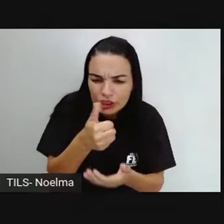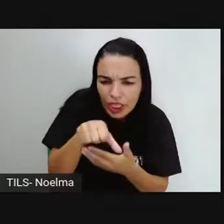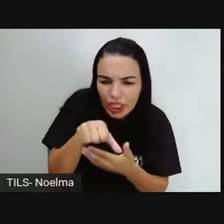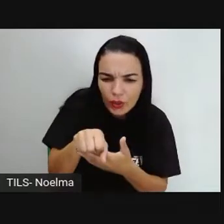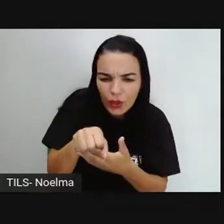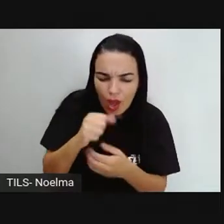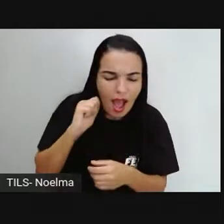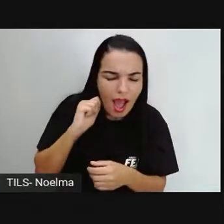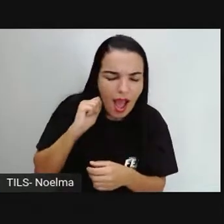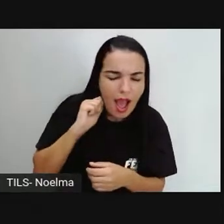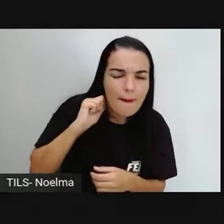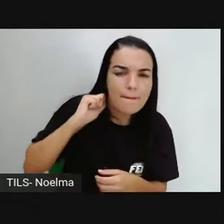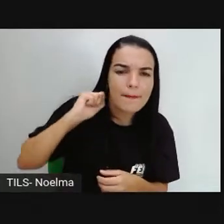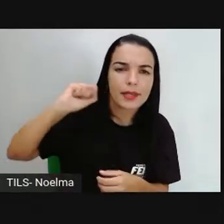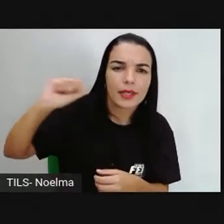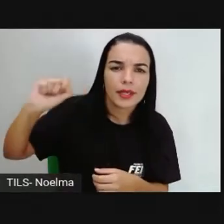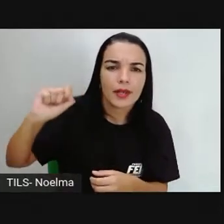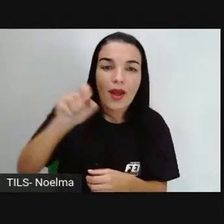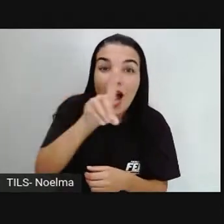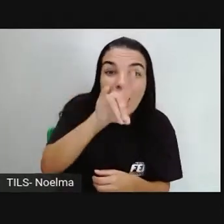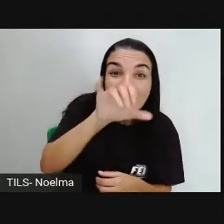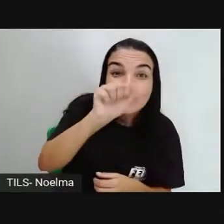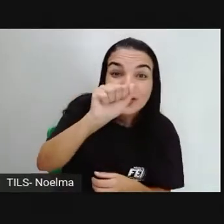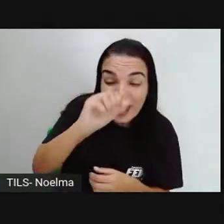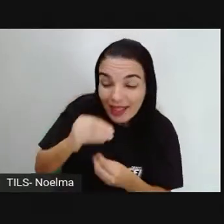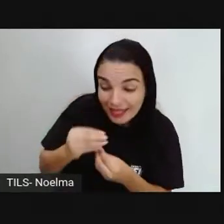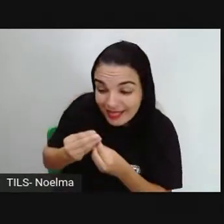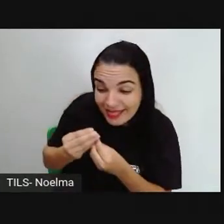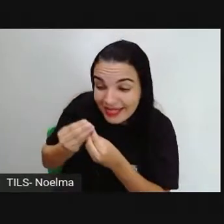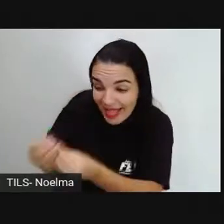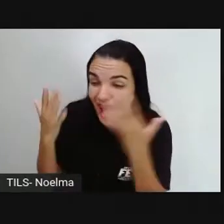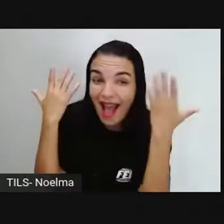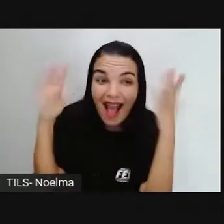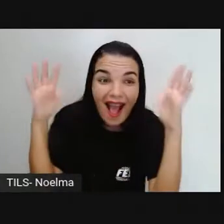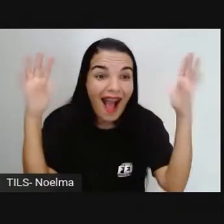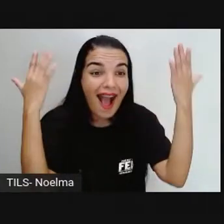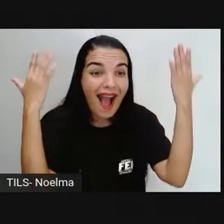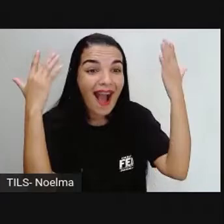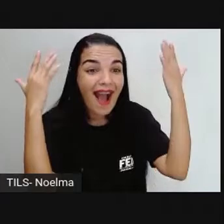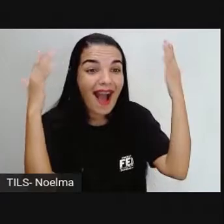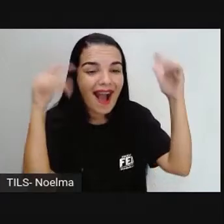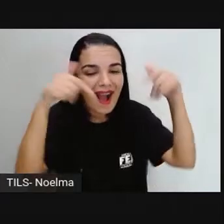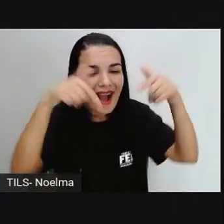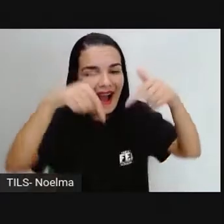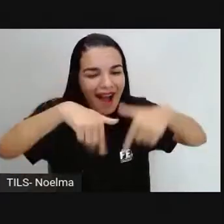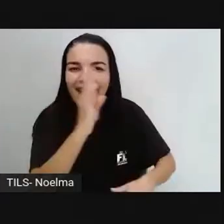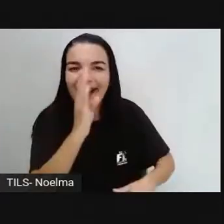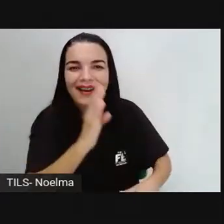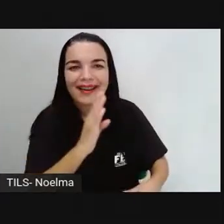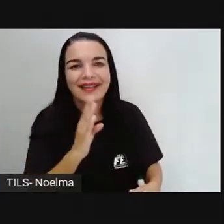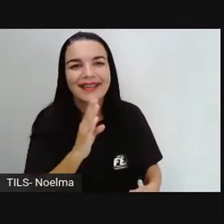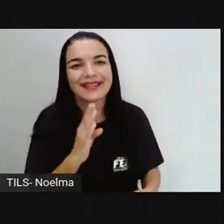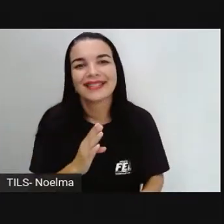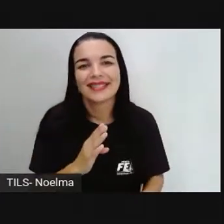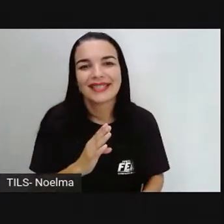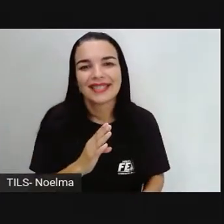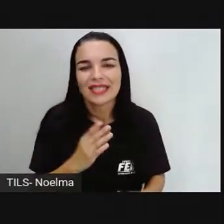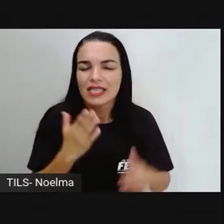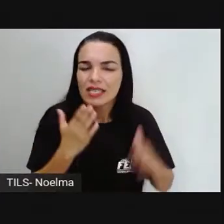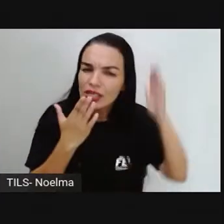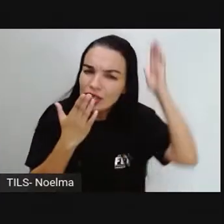abril é o dia do índio no Brasil. Índio